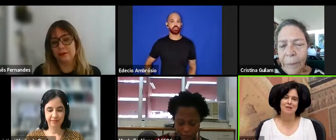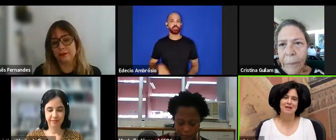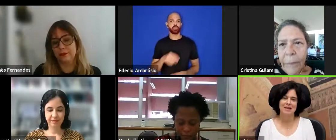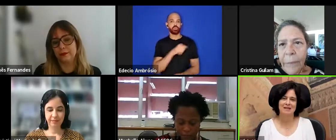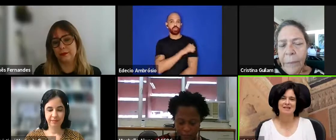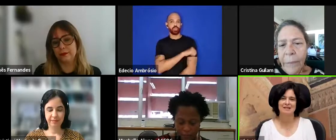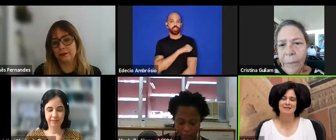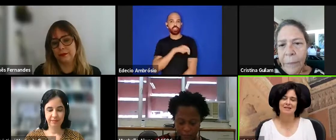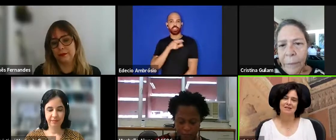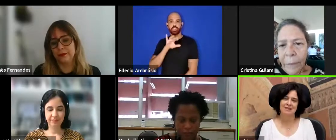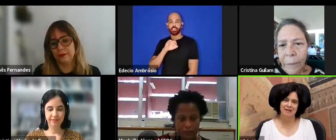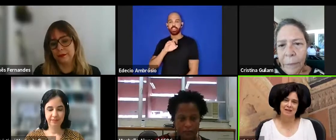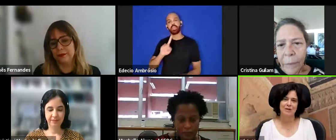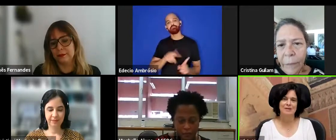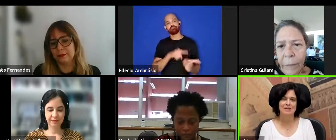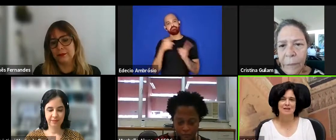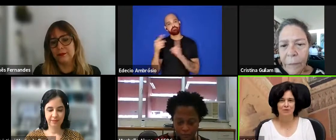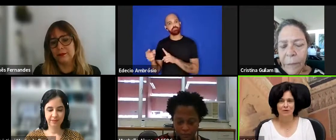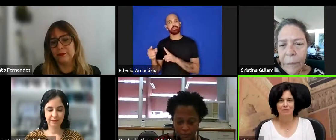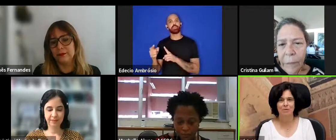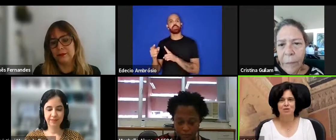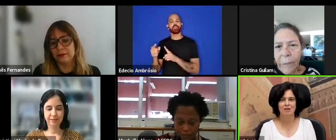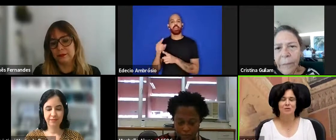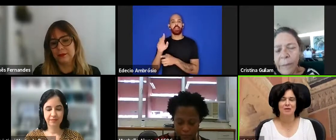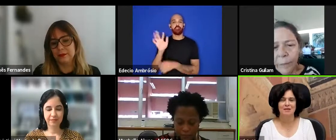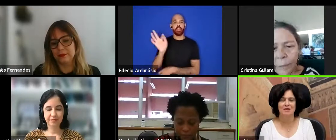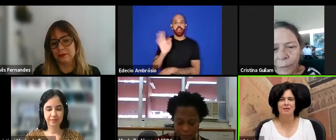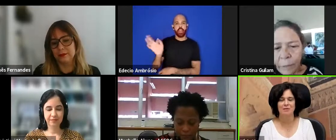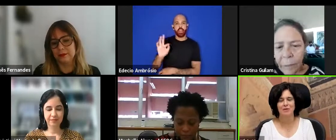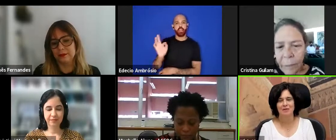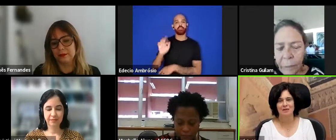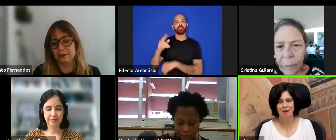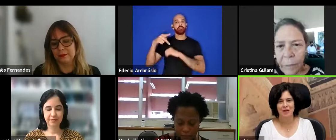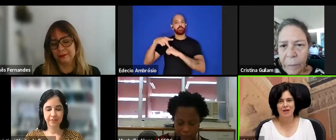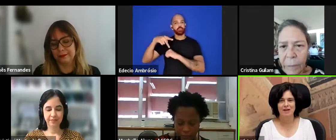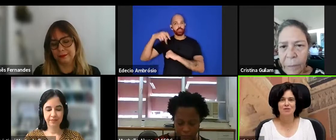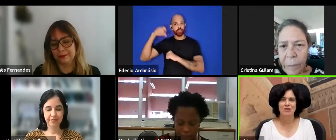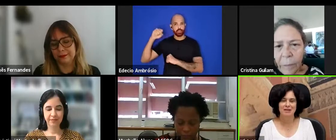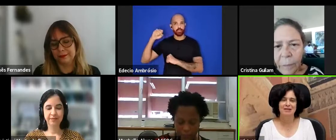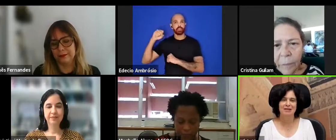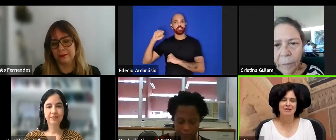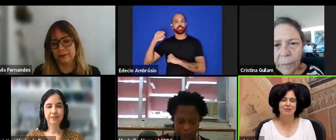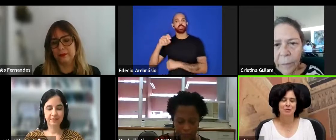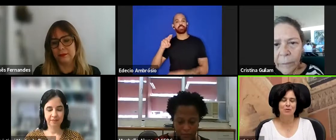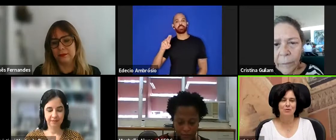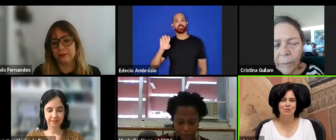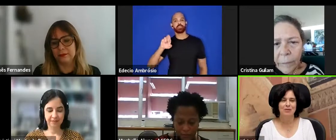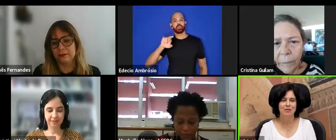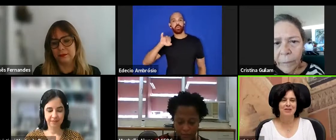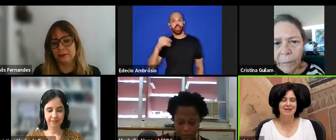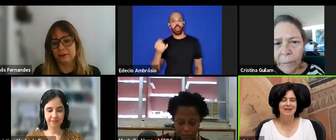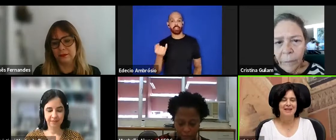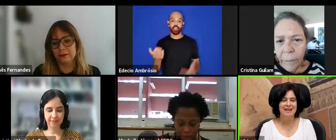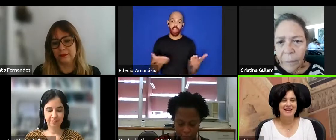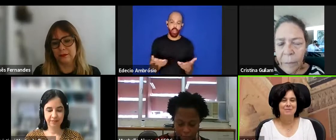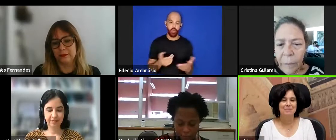tendo a experiência da graduação, da pós-graduação na UERJ e aqui na